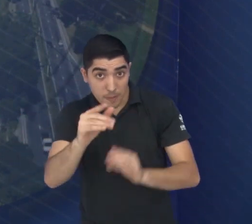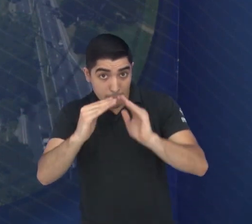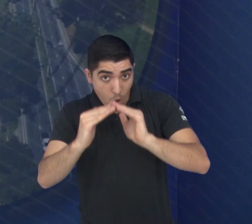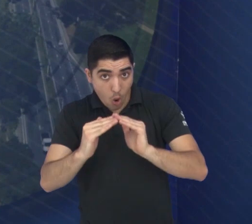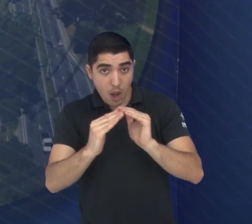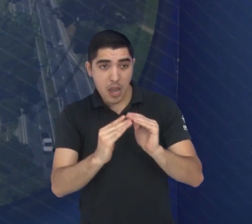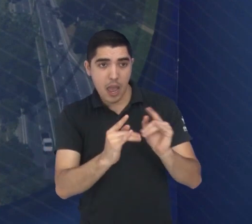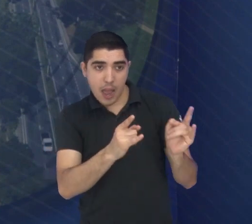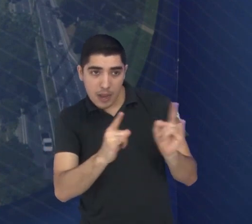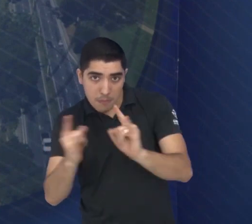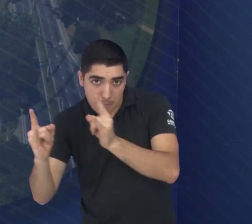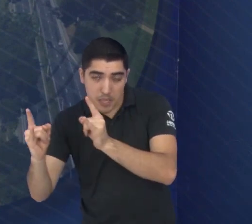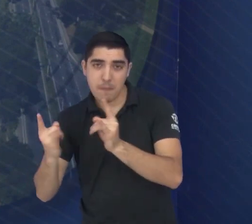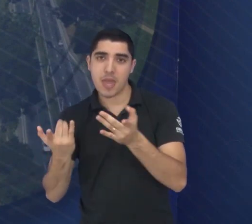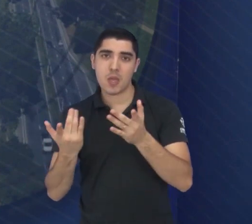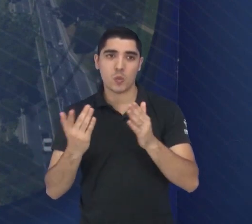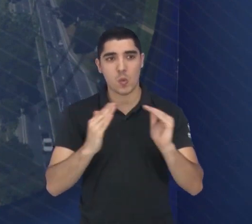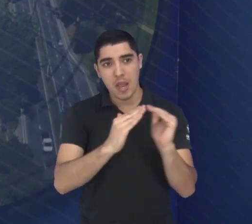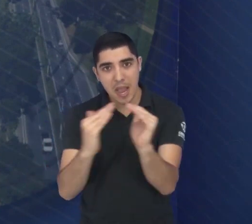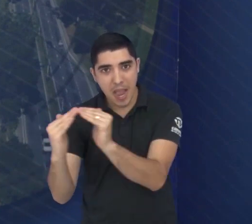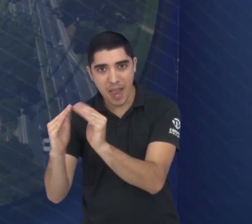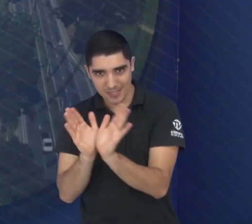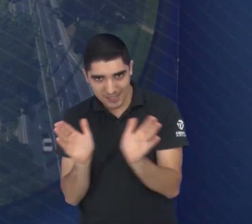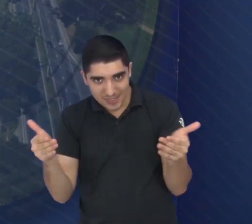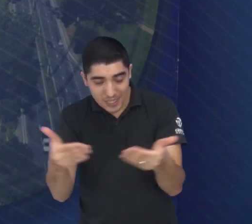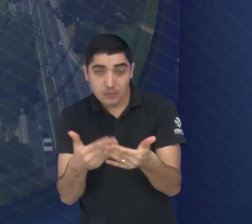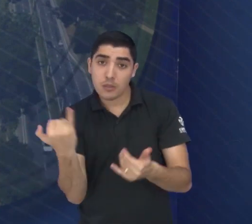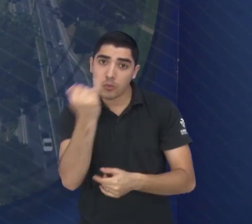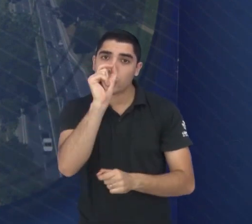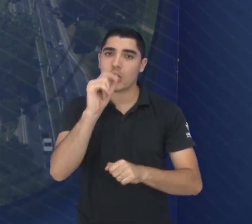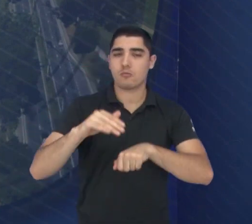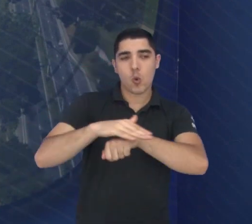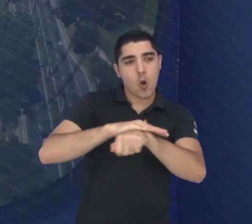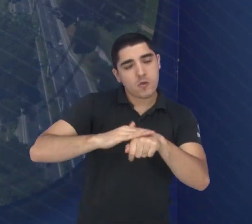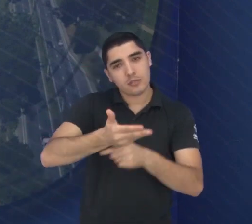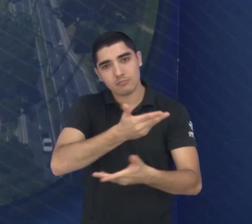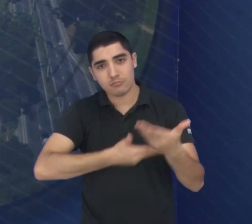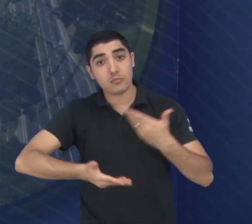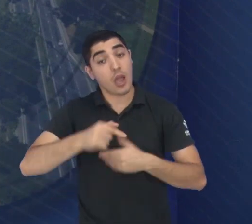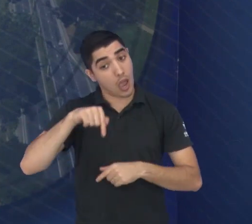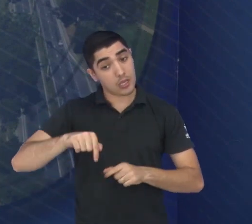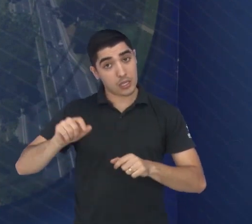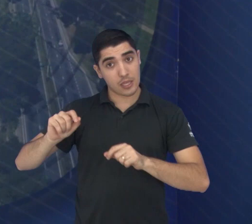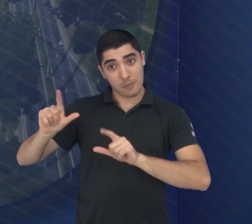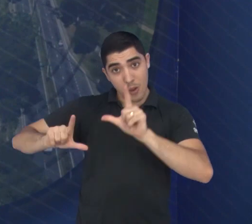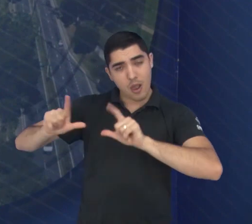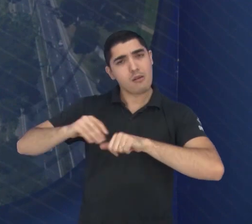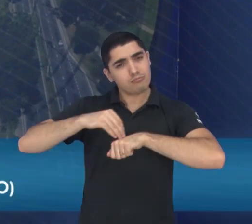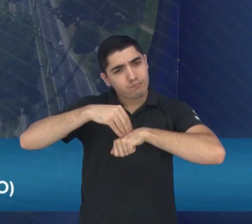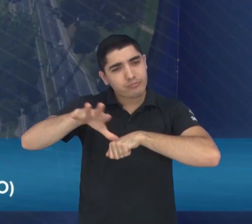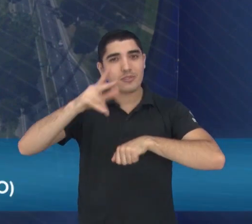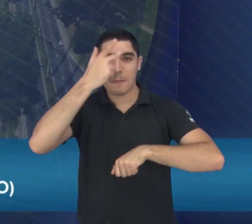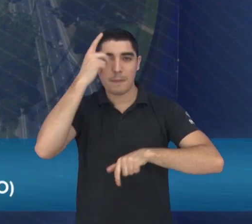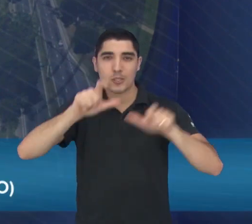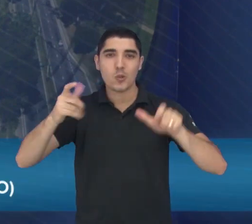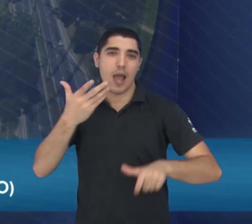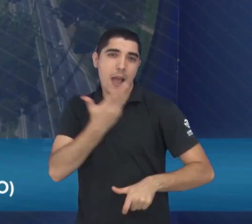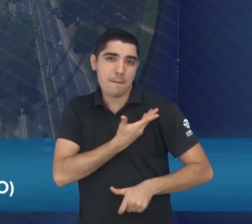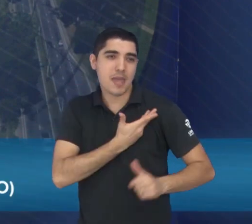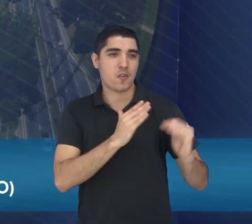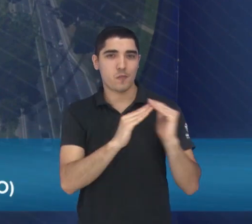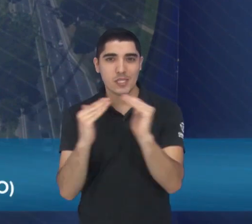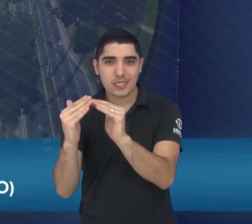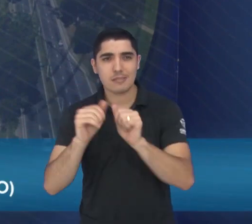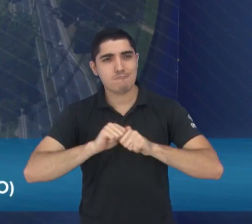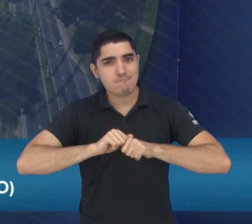em morar, então, principalmente, repasse esse programa, compartilhe com amigos, vizinhos, familiares. É sempre bom